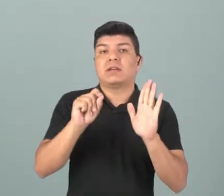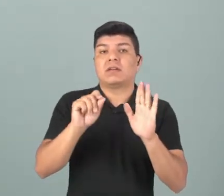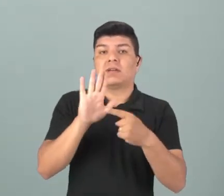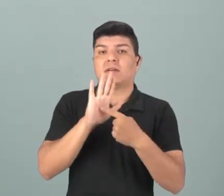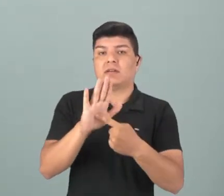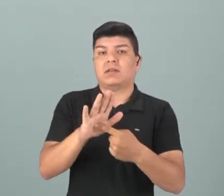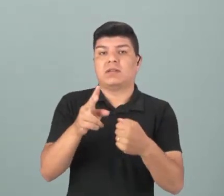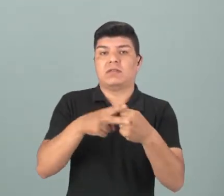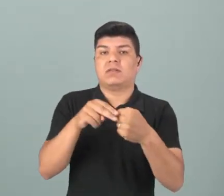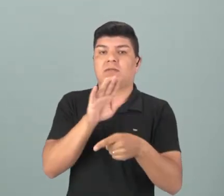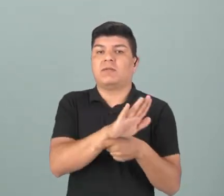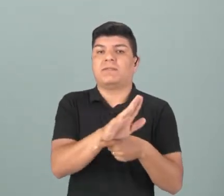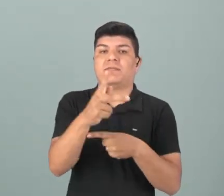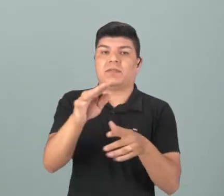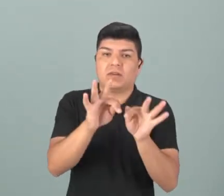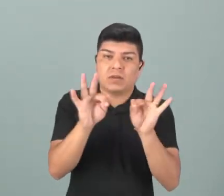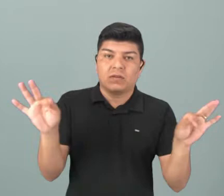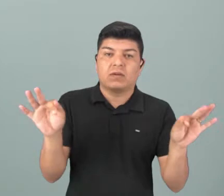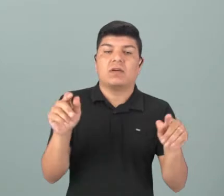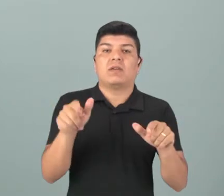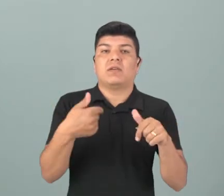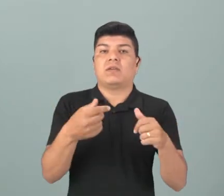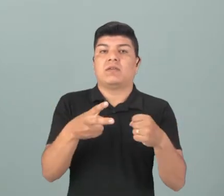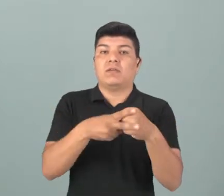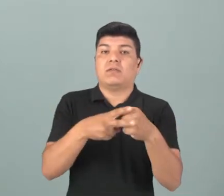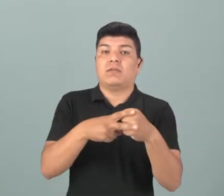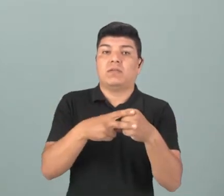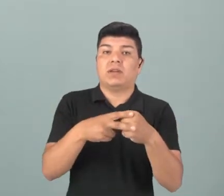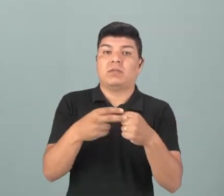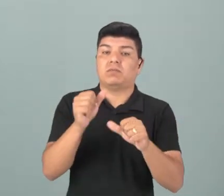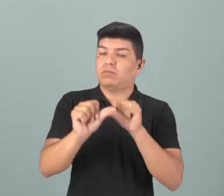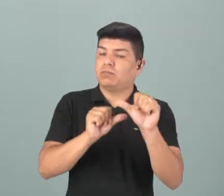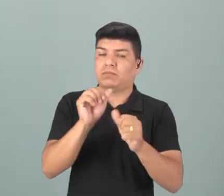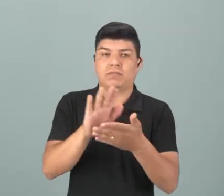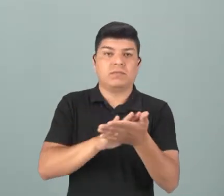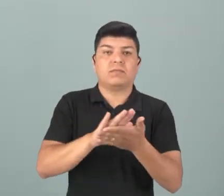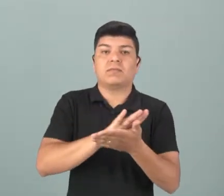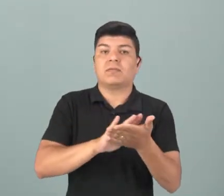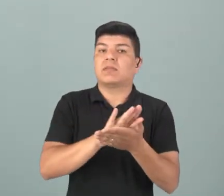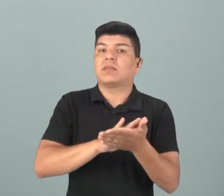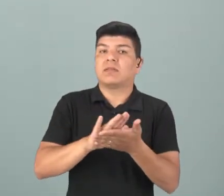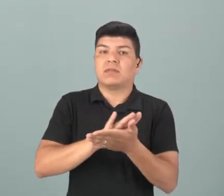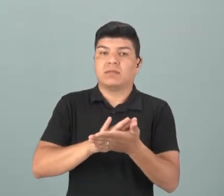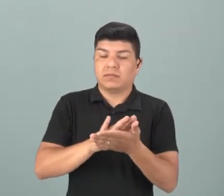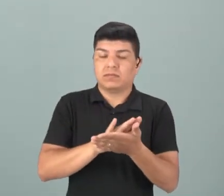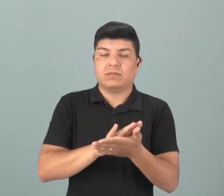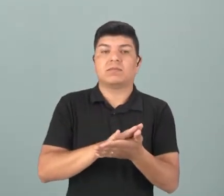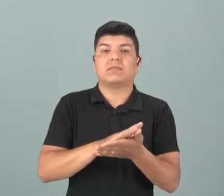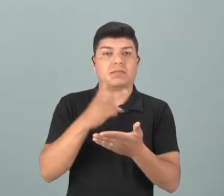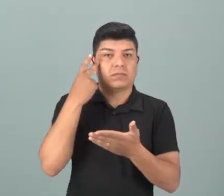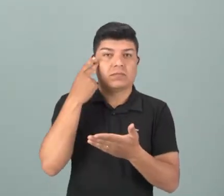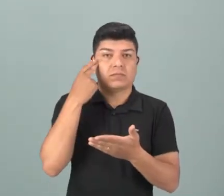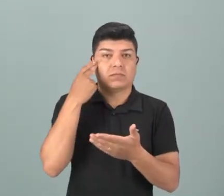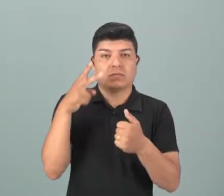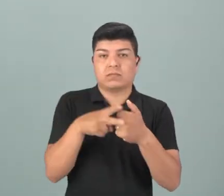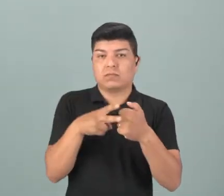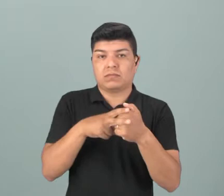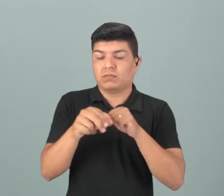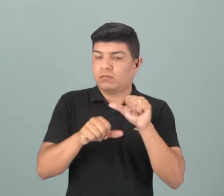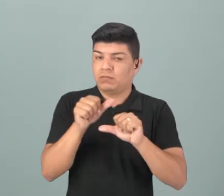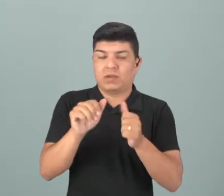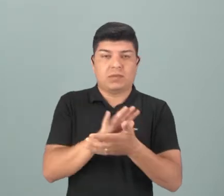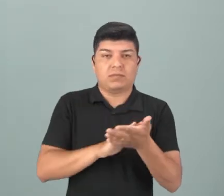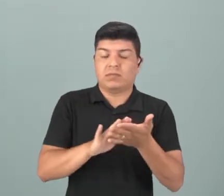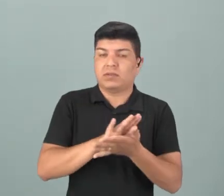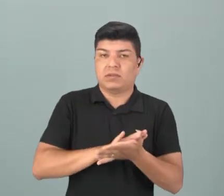apareceu o verbo auxiliar na sua frase o verbo não sofre nenhuma alteração o seu verbo né o verbo na roda frase não vai sofrer em